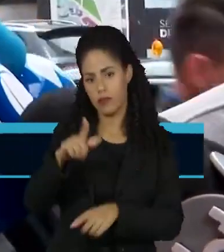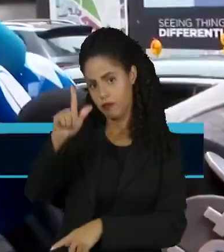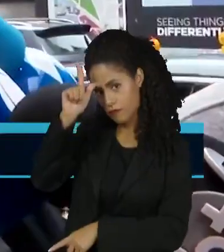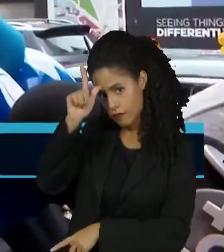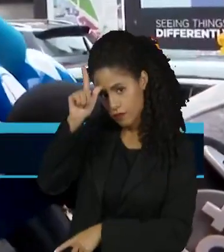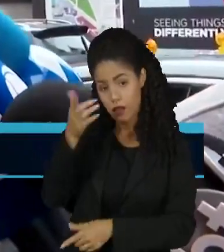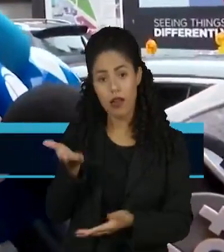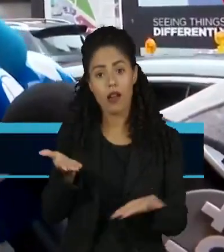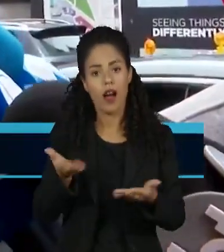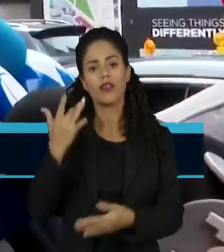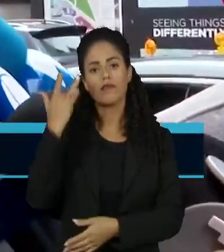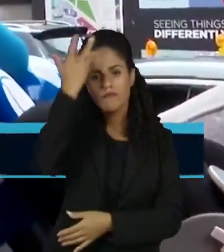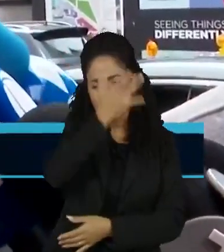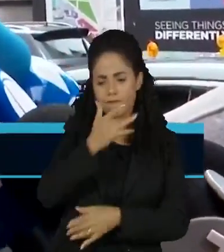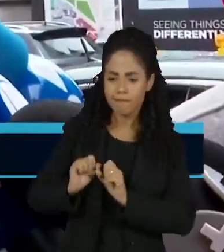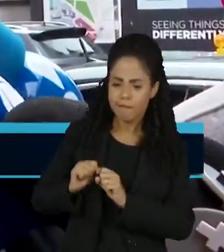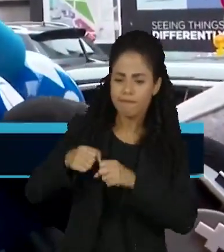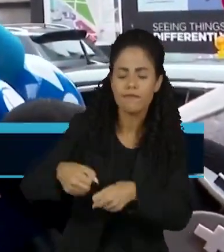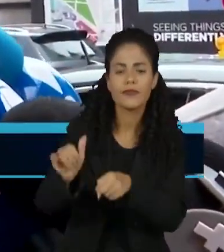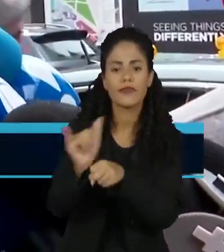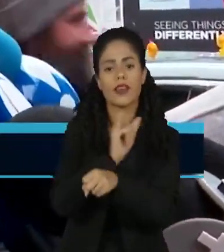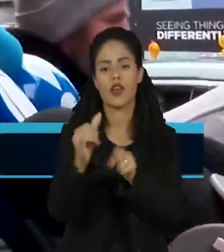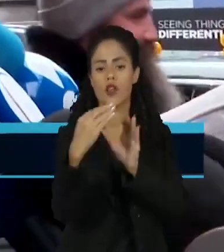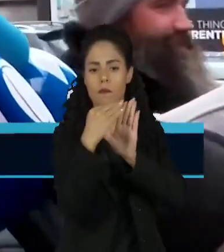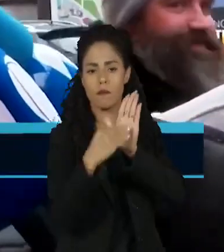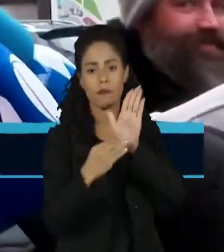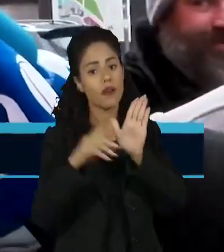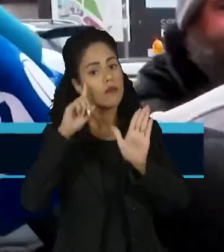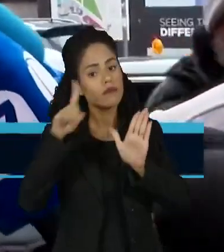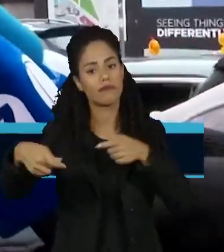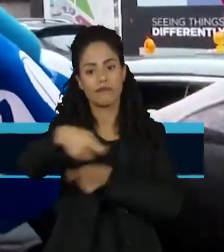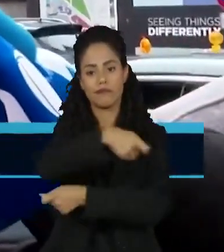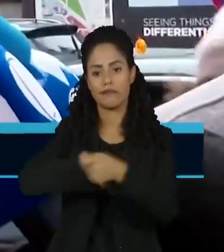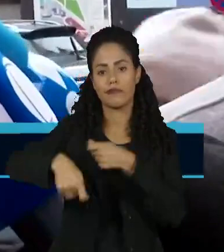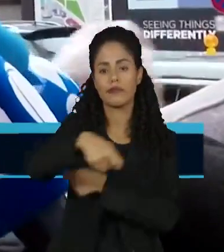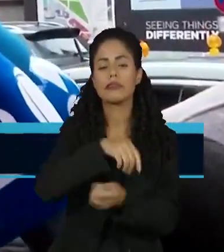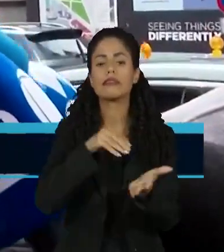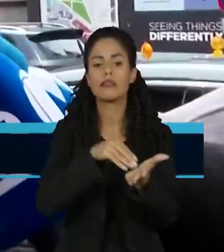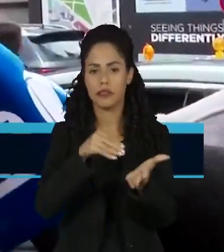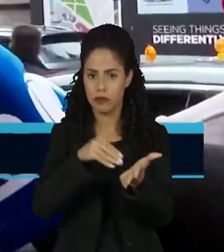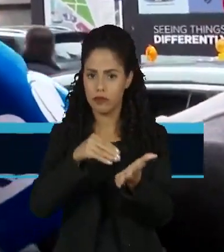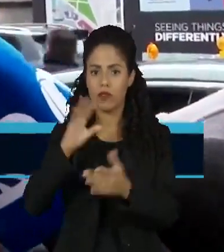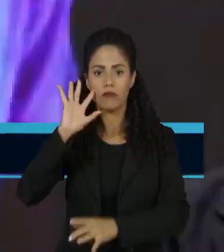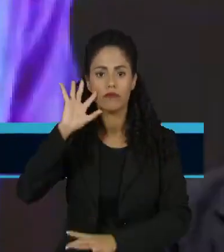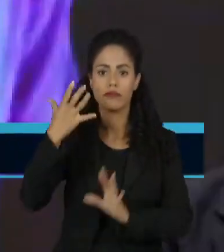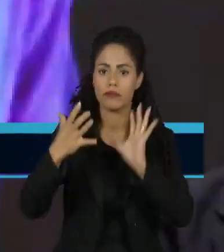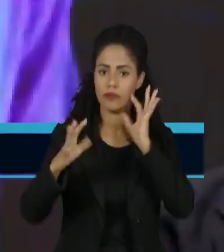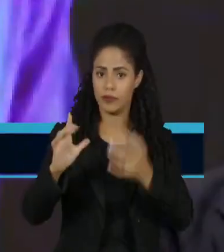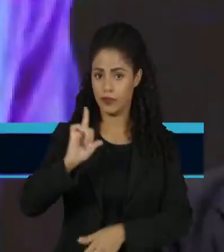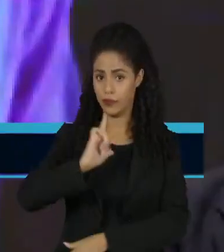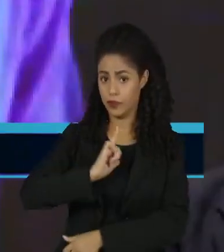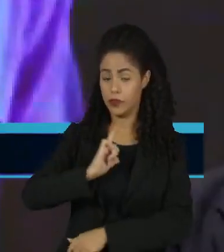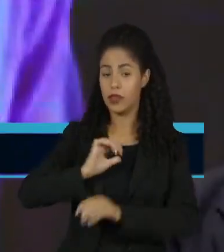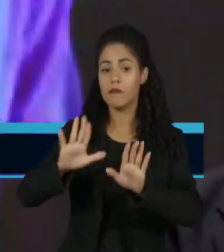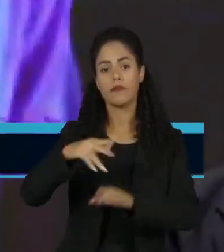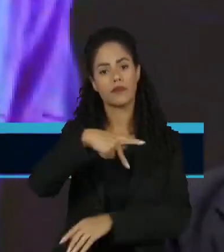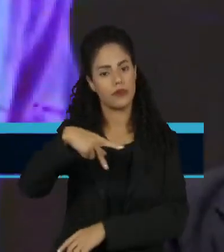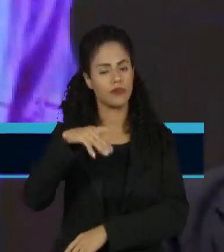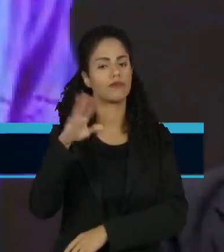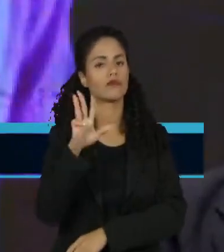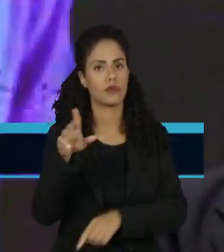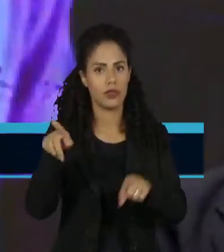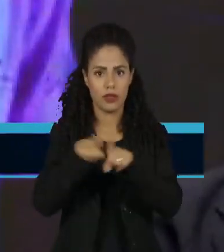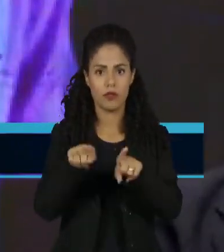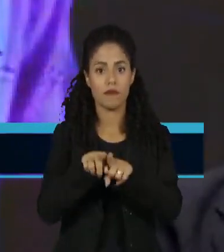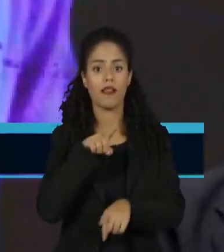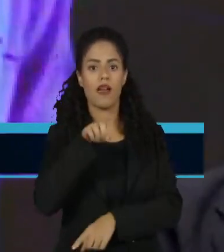Haddad vai se dedicar aos temas da agenda econômica ainda pendentes no Congresso Nacional. O presidente Lula está no